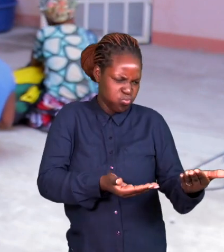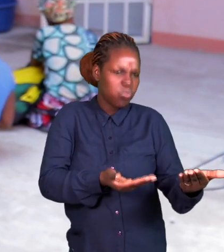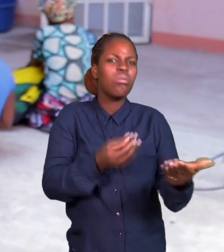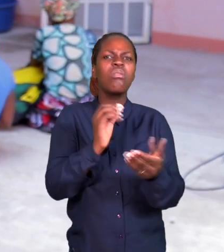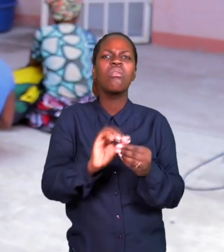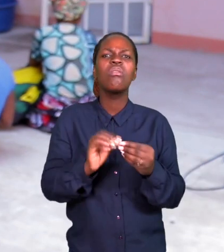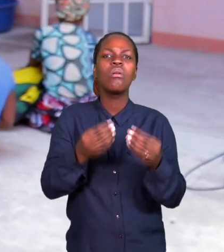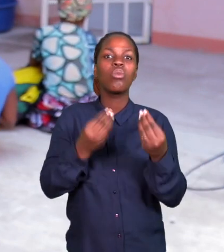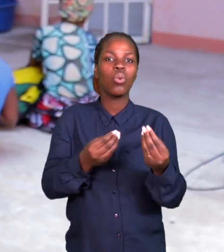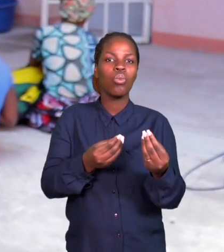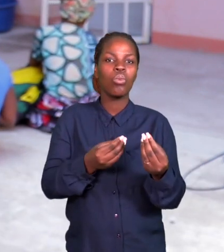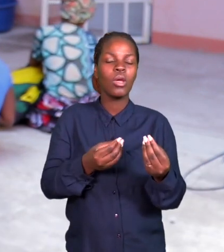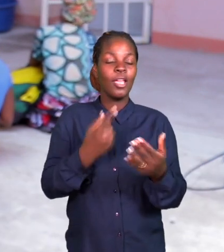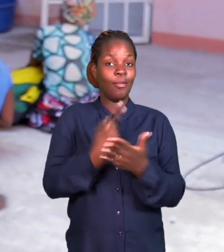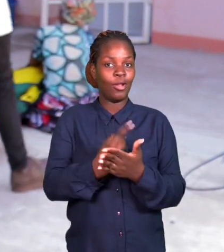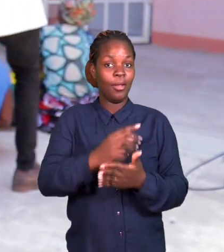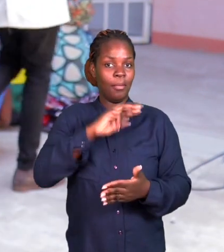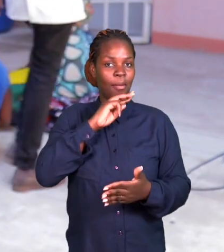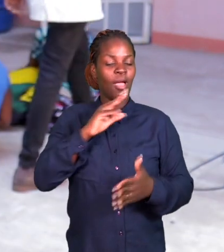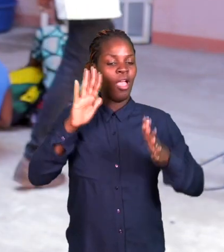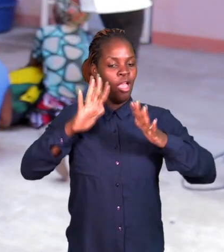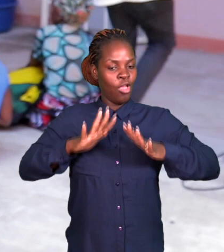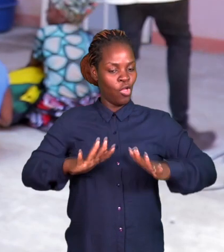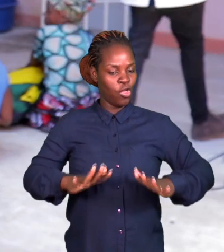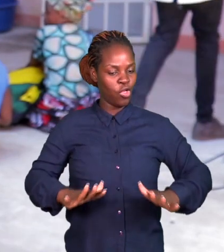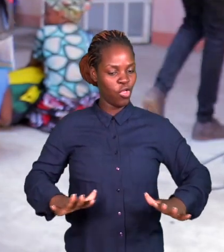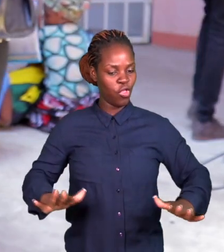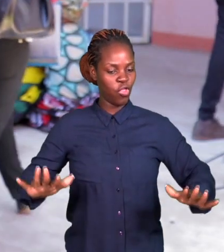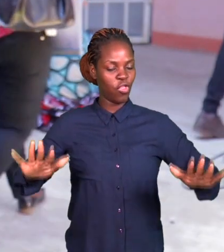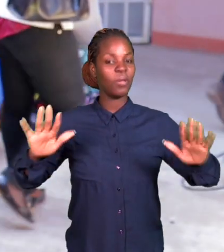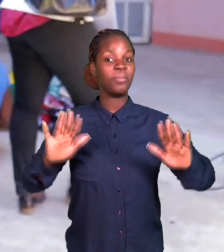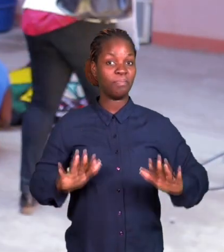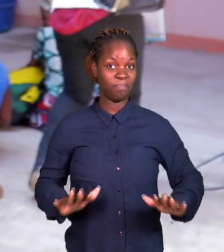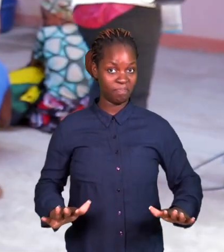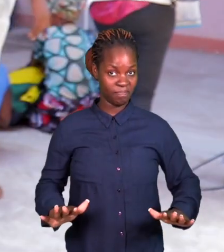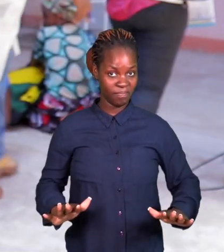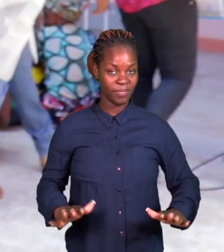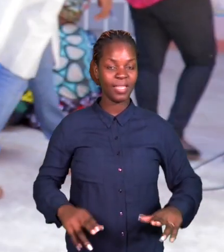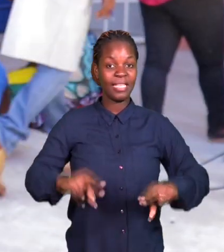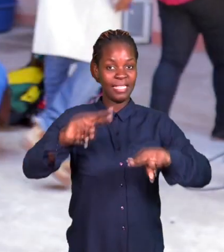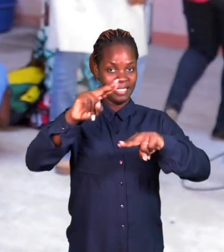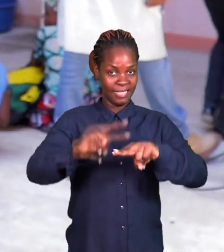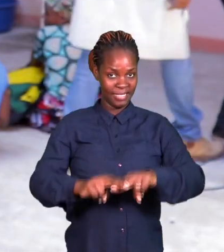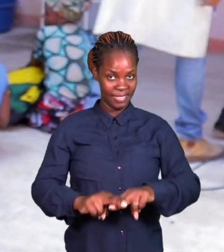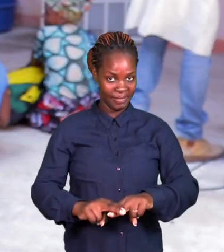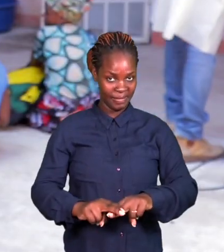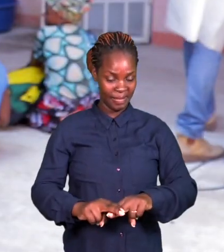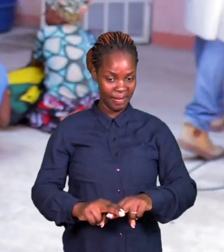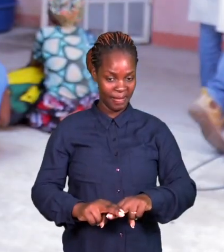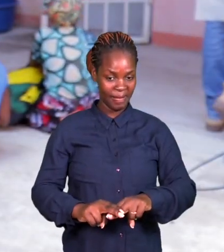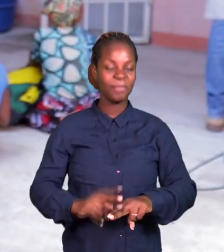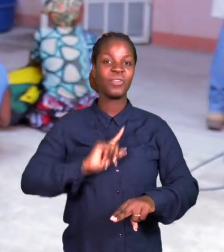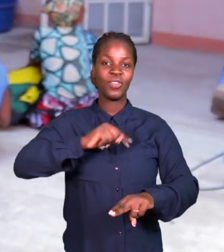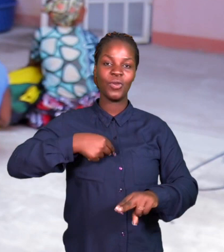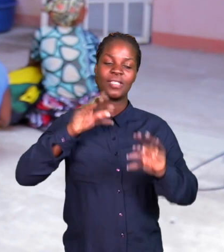como deve amamentar. Nós recomendamos que a mãe esteja relaxada, esteja sentada.